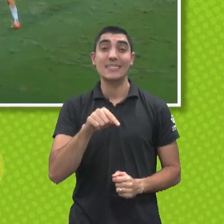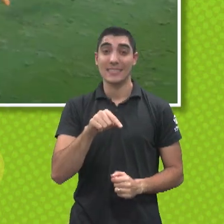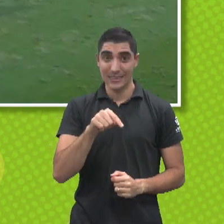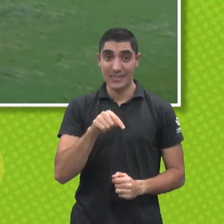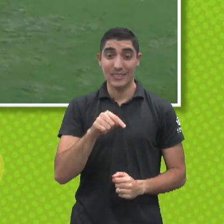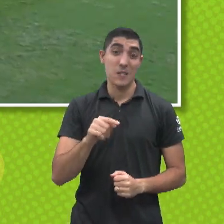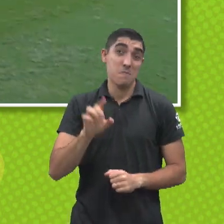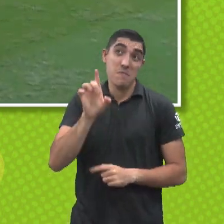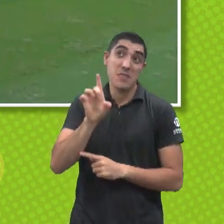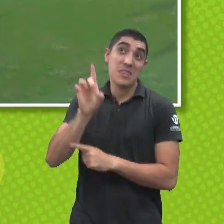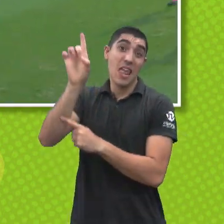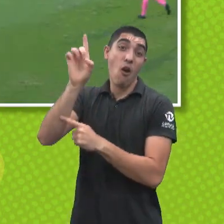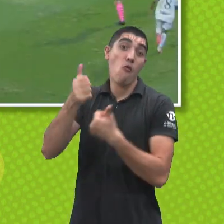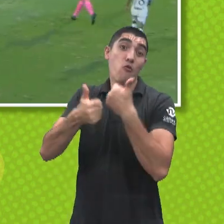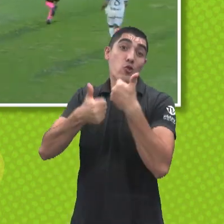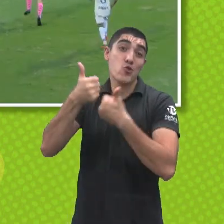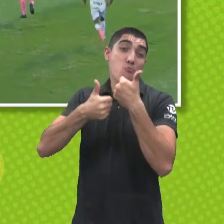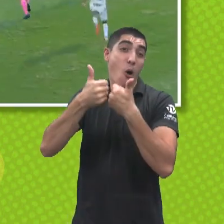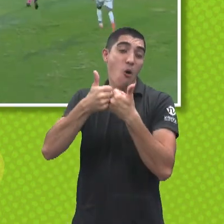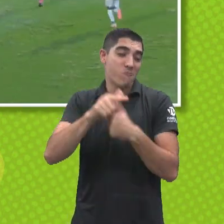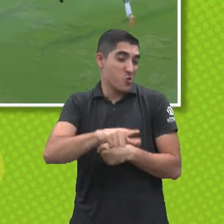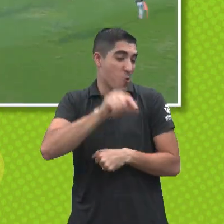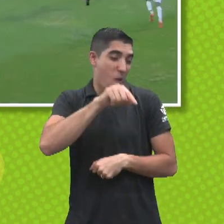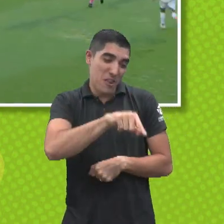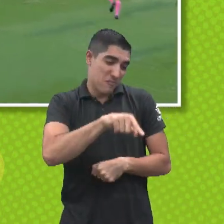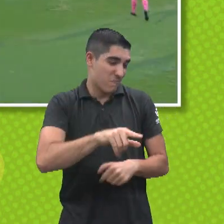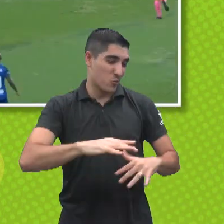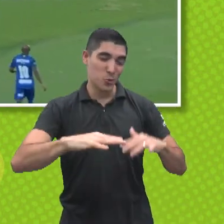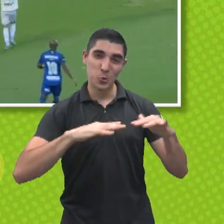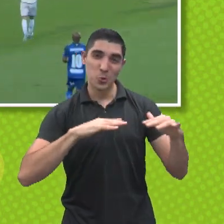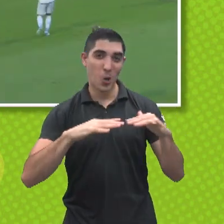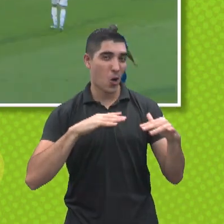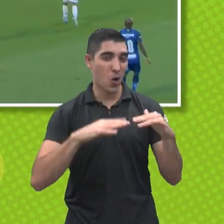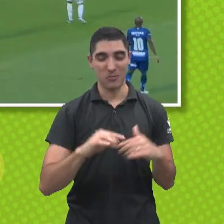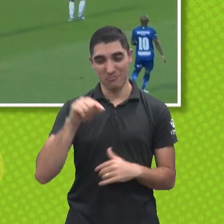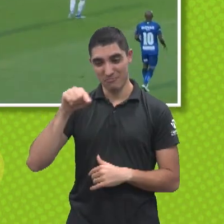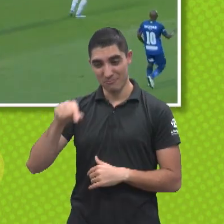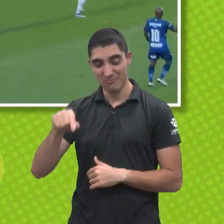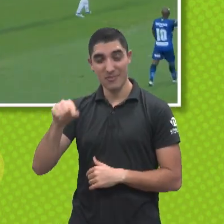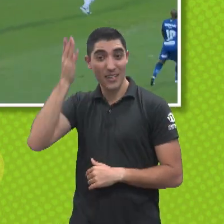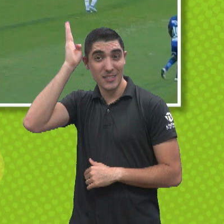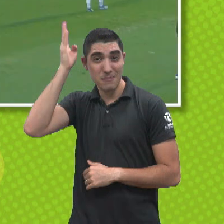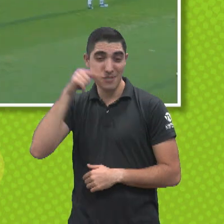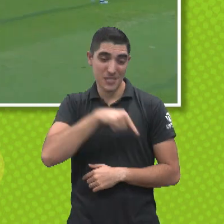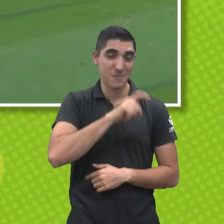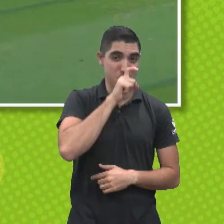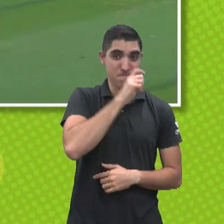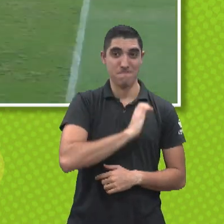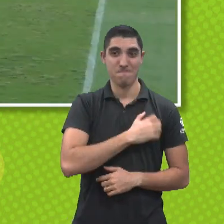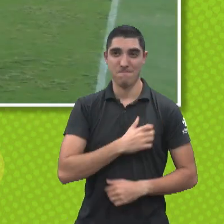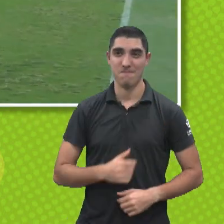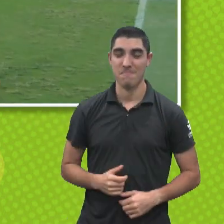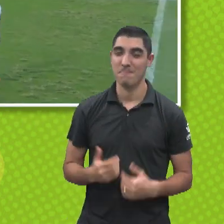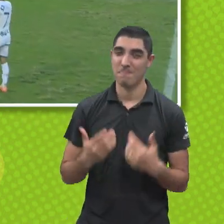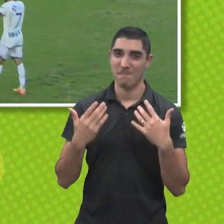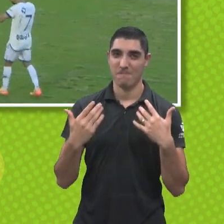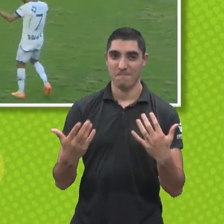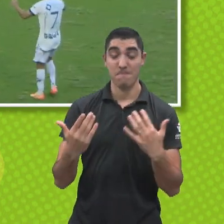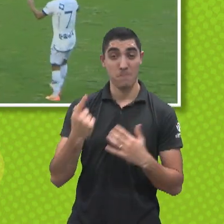Quiseram os deuses do futebol aí que tivesse esse confronto entre Taubaté e São José. Muito bem, vamos fazer o seguinte,